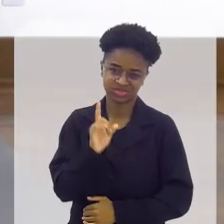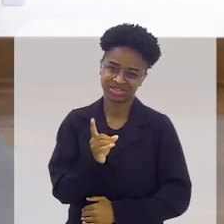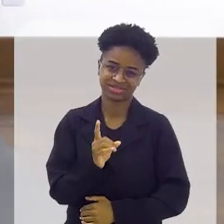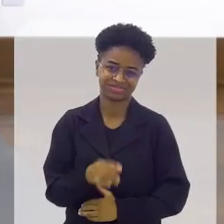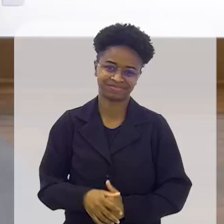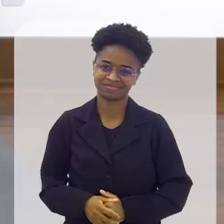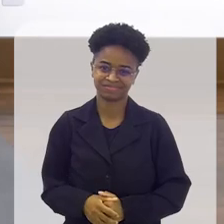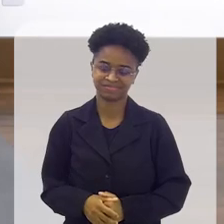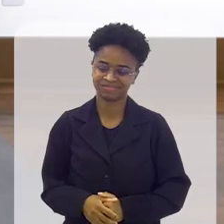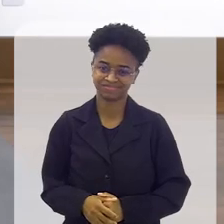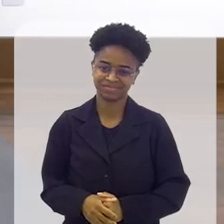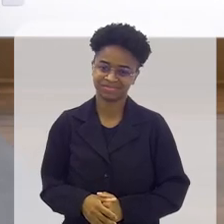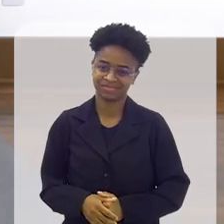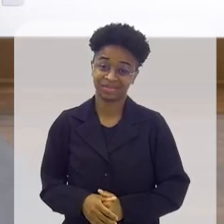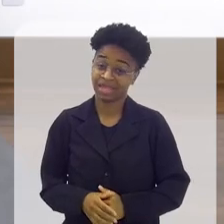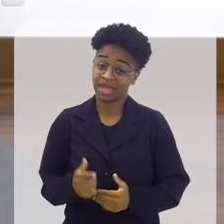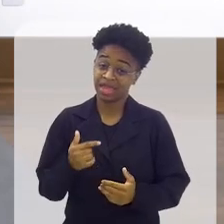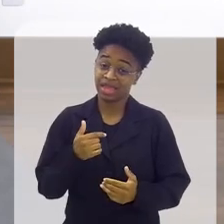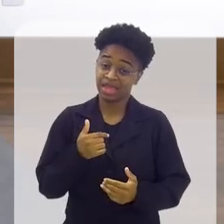Não sei.